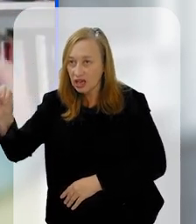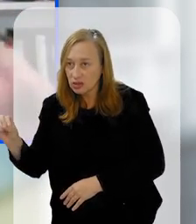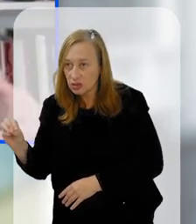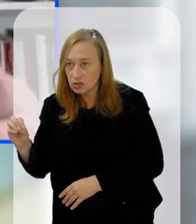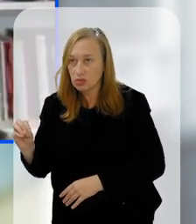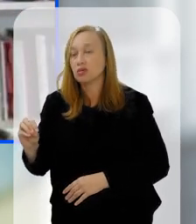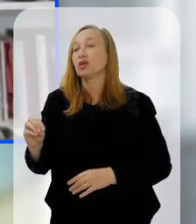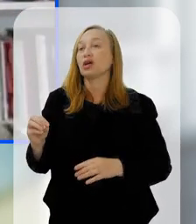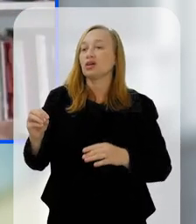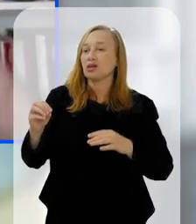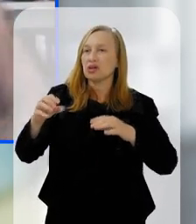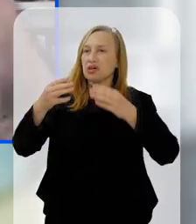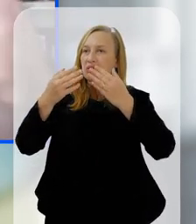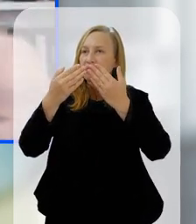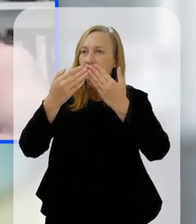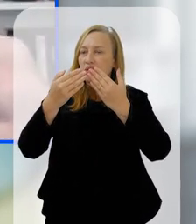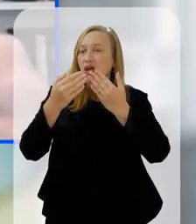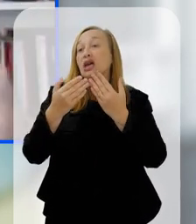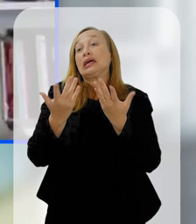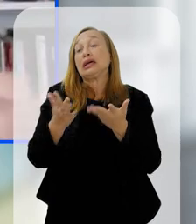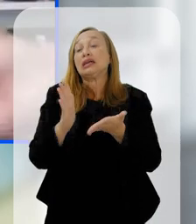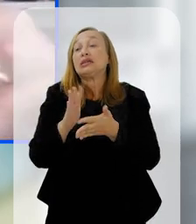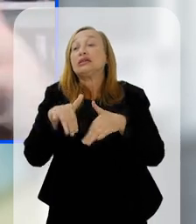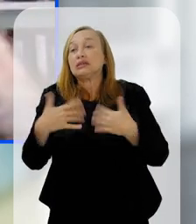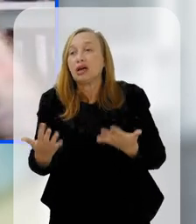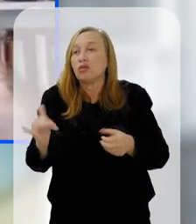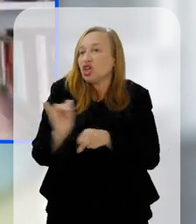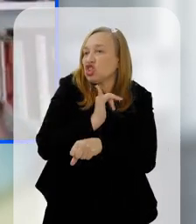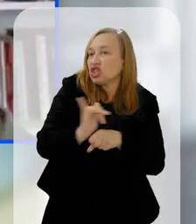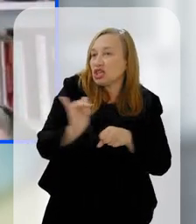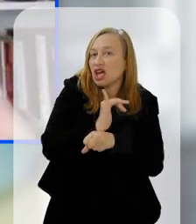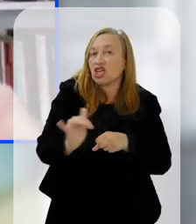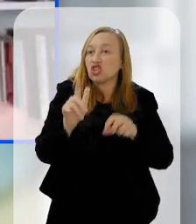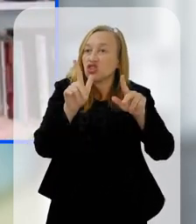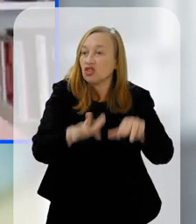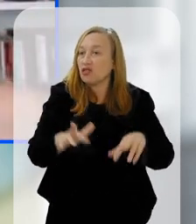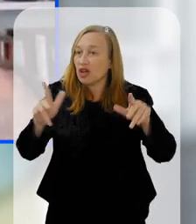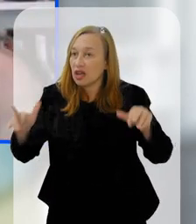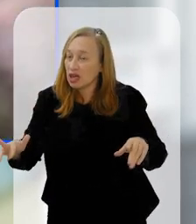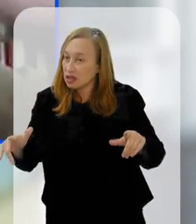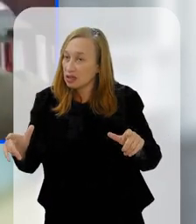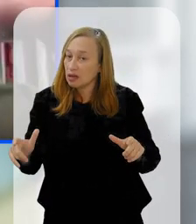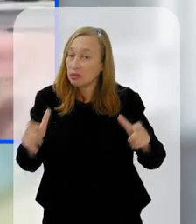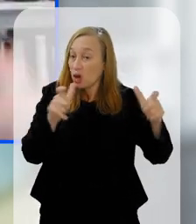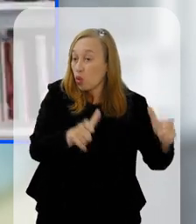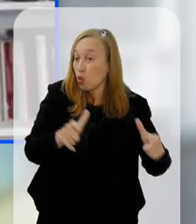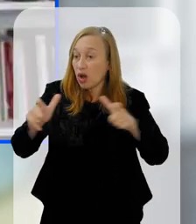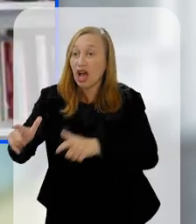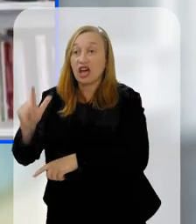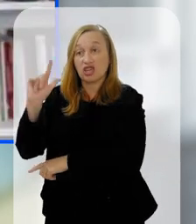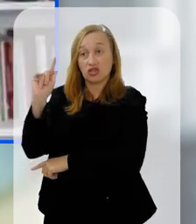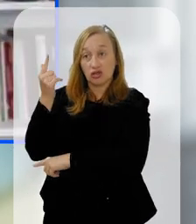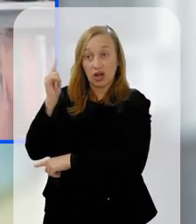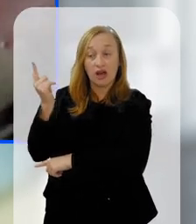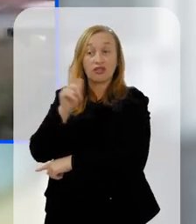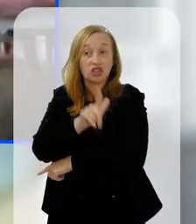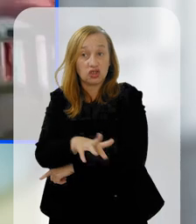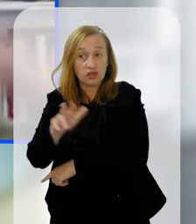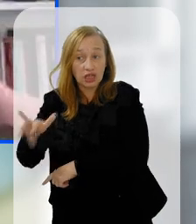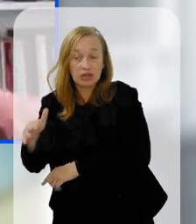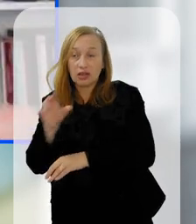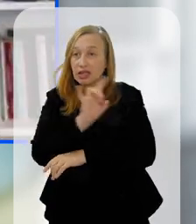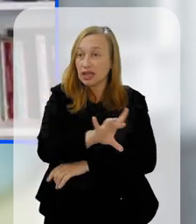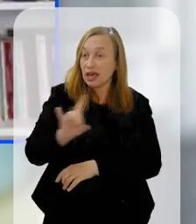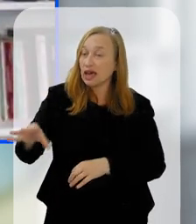risco de enxurrada, a gente tem risco de inundação. Então são estratégias diferentes para uma locação geográfica diferente de